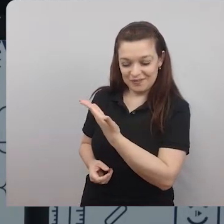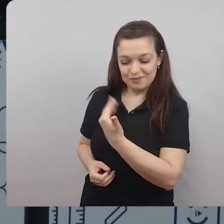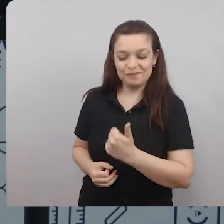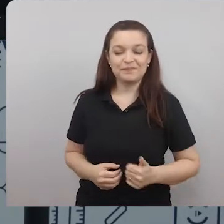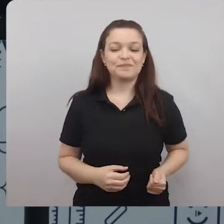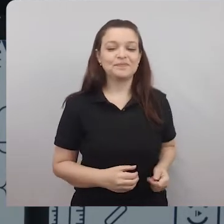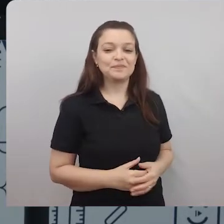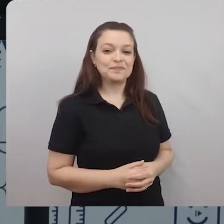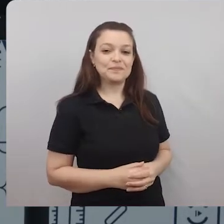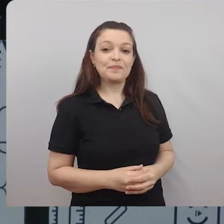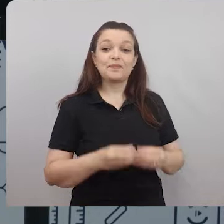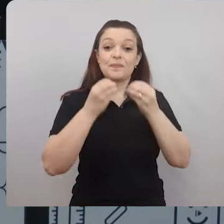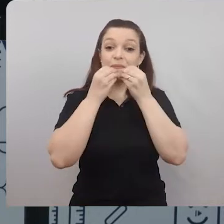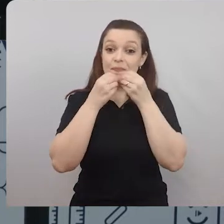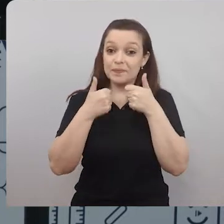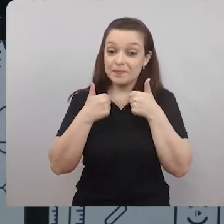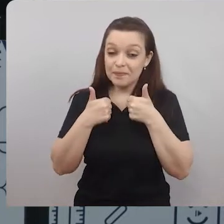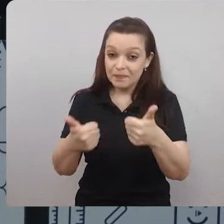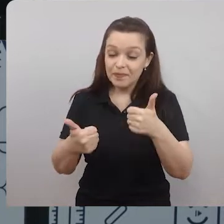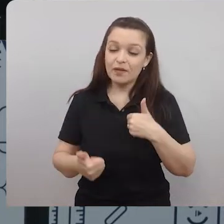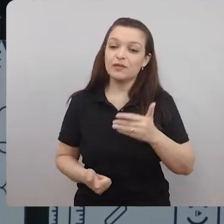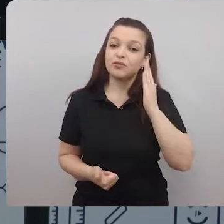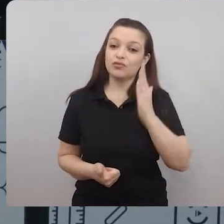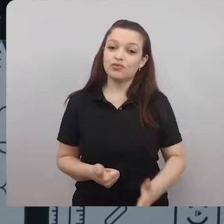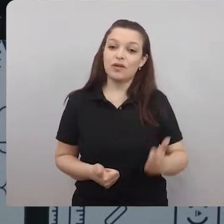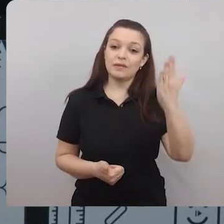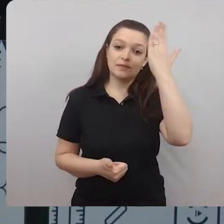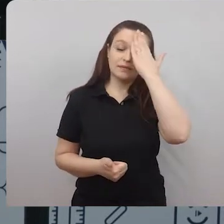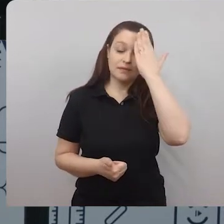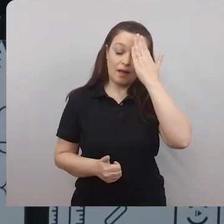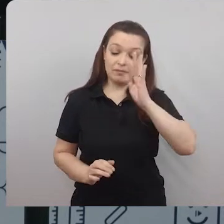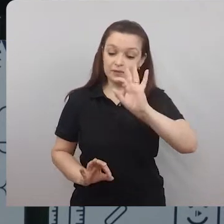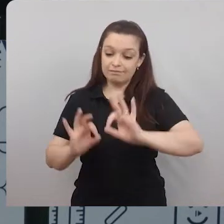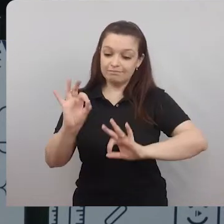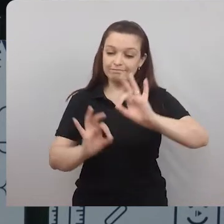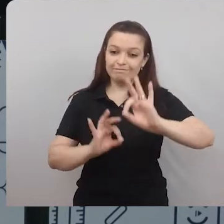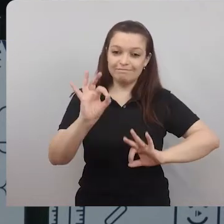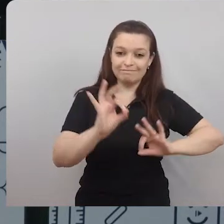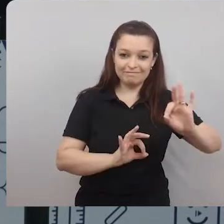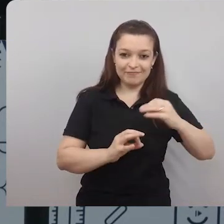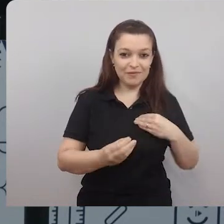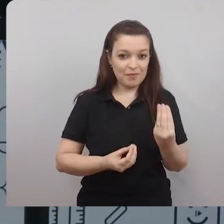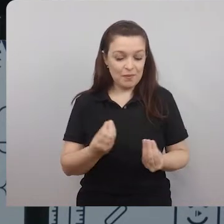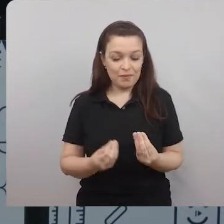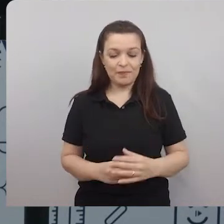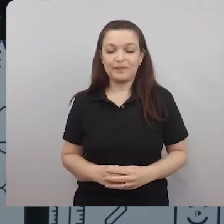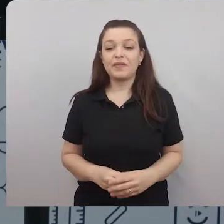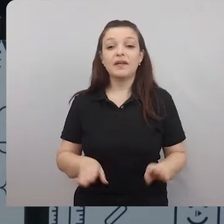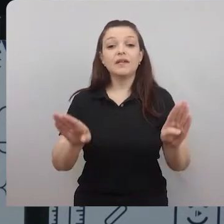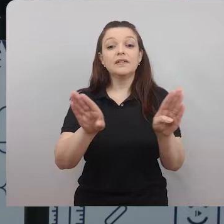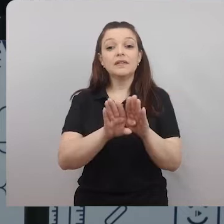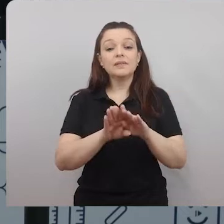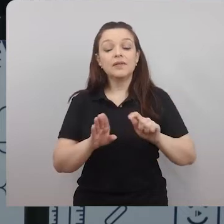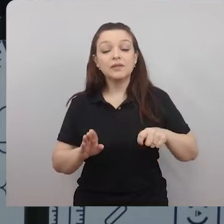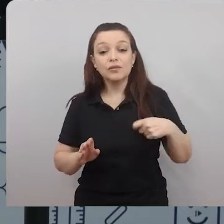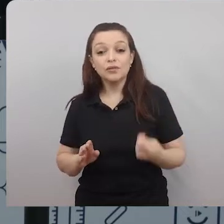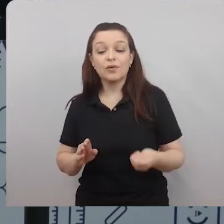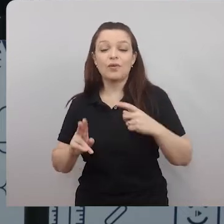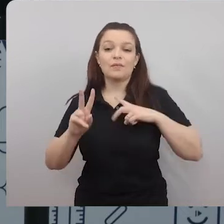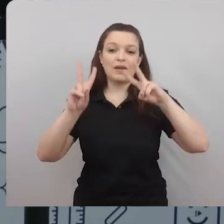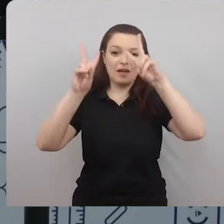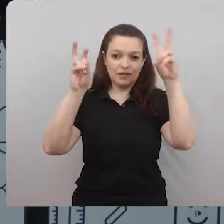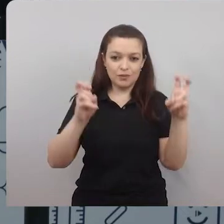dele. Muito bem. Então, já sabemos da organização. Além desse assunto